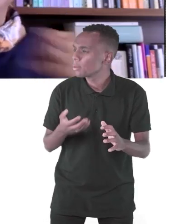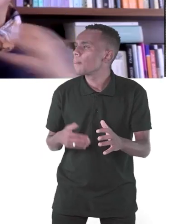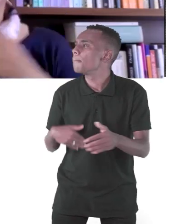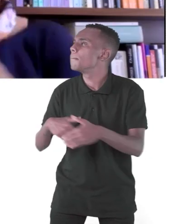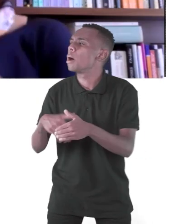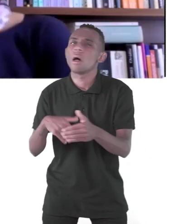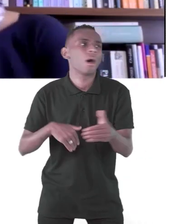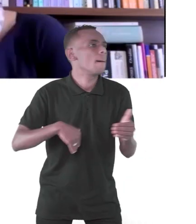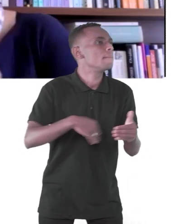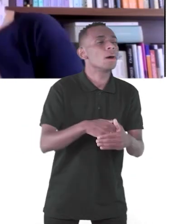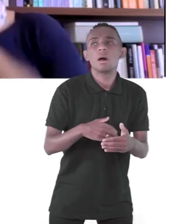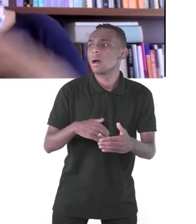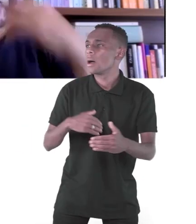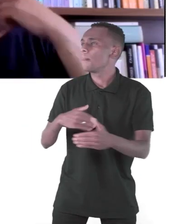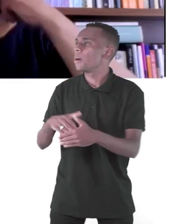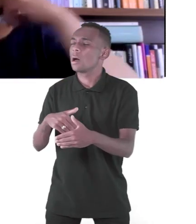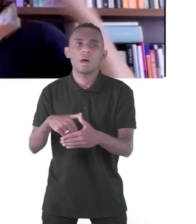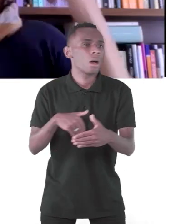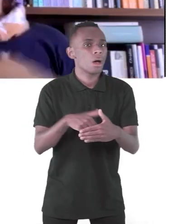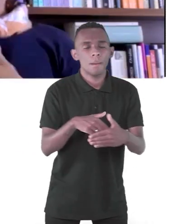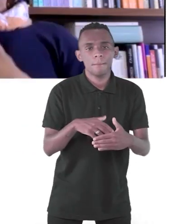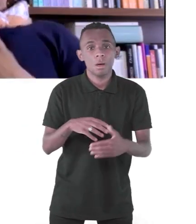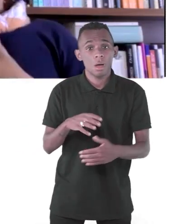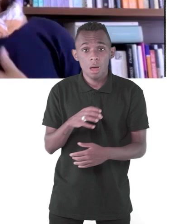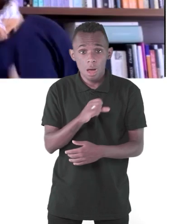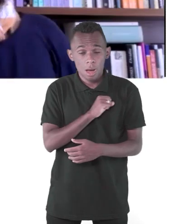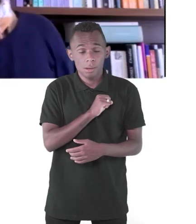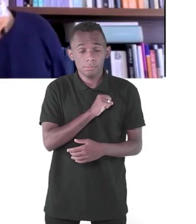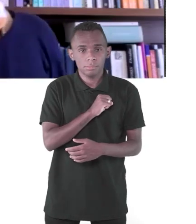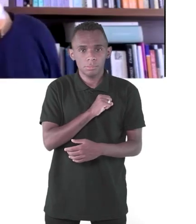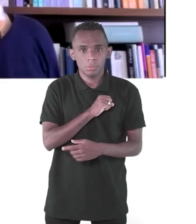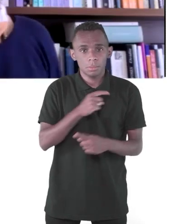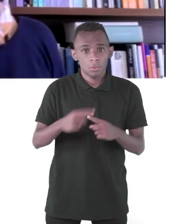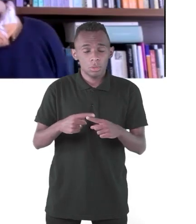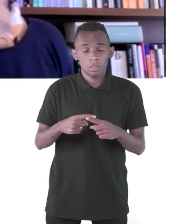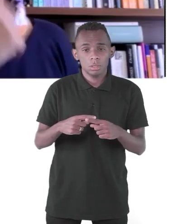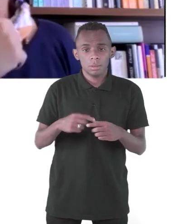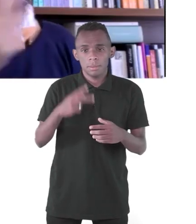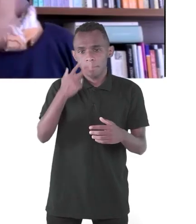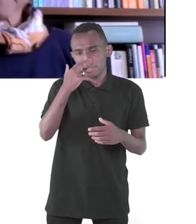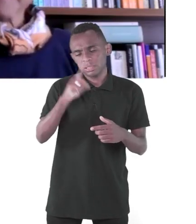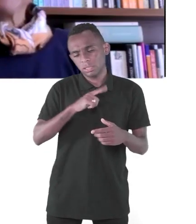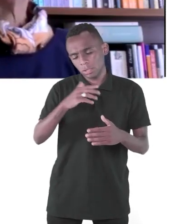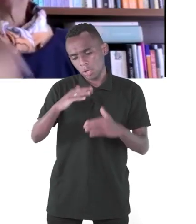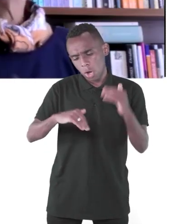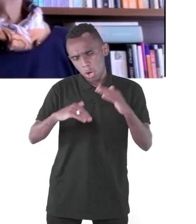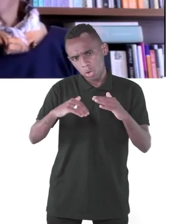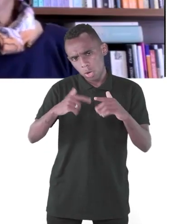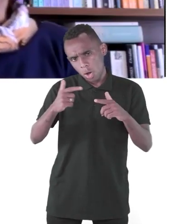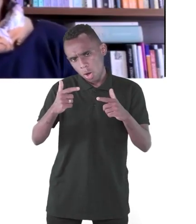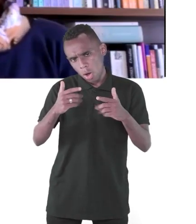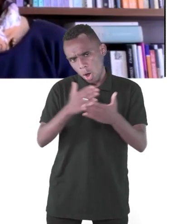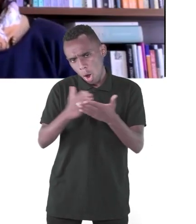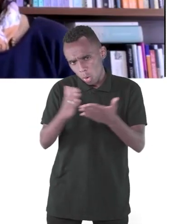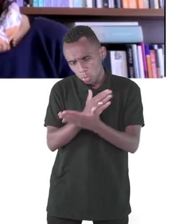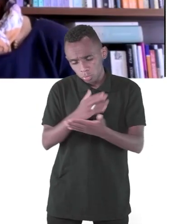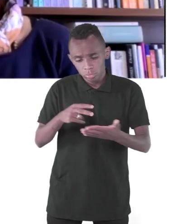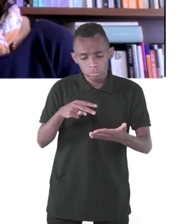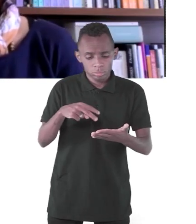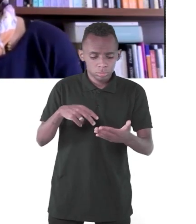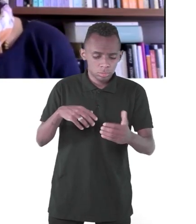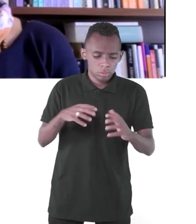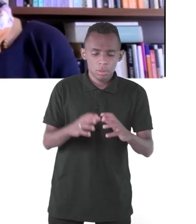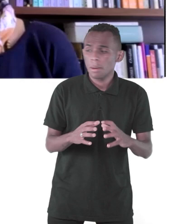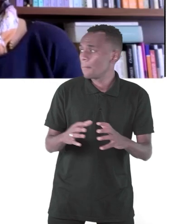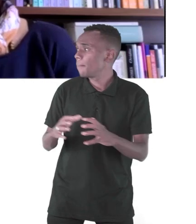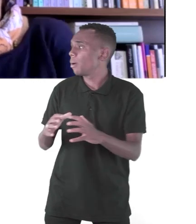Não olha pra bola, não olha pro time. Ama o cara que joga assim, a bola tá ali, mas ele tá lá assim, ó. E não olha